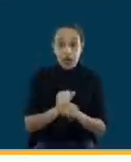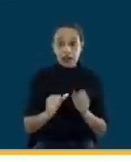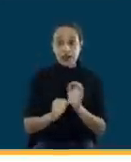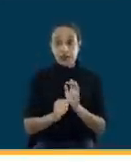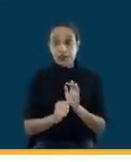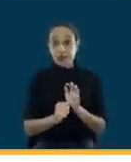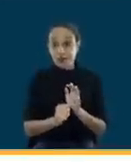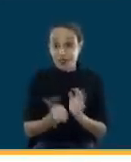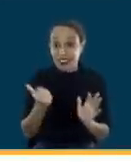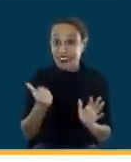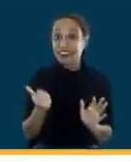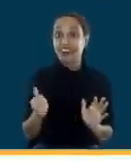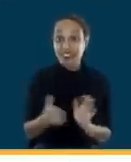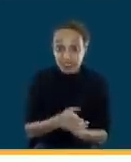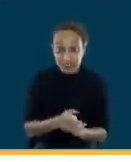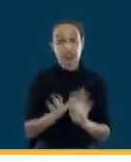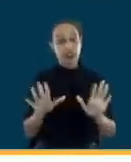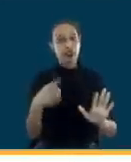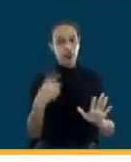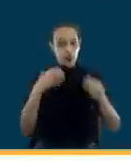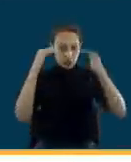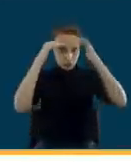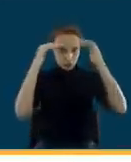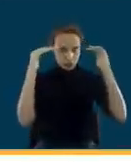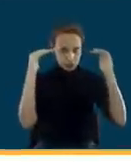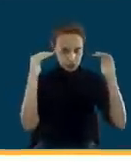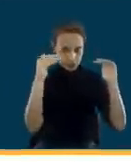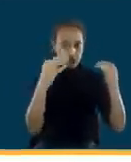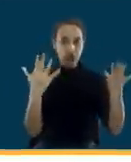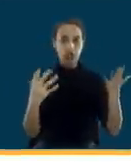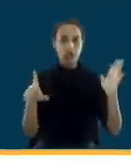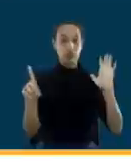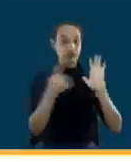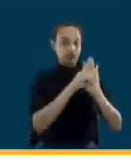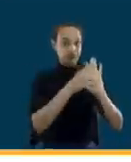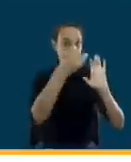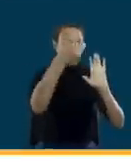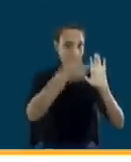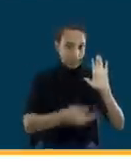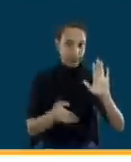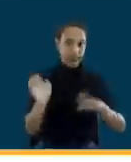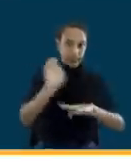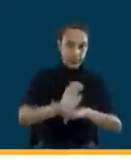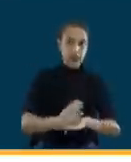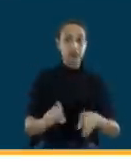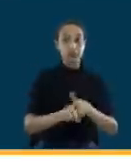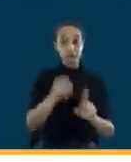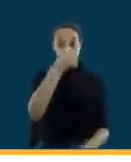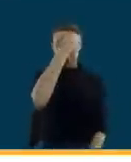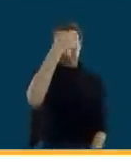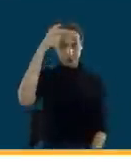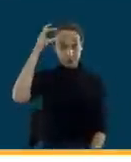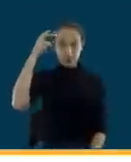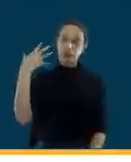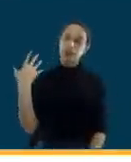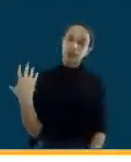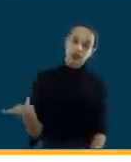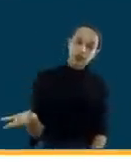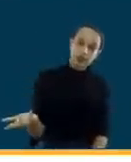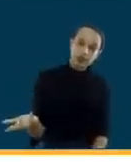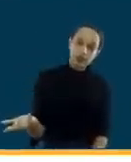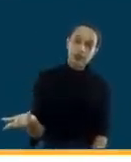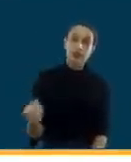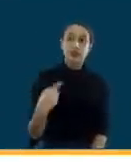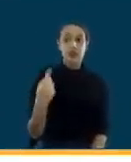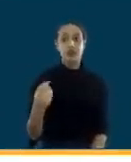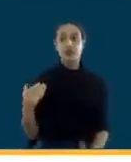muito obedientes à questão do decreto estadual e os decretos municipais, e possivelmente seremos